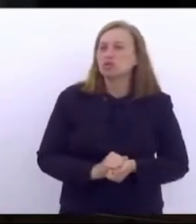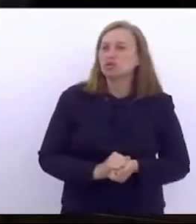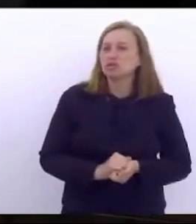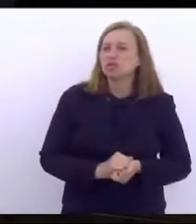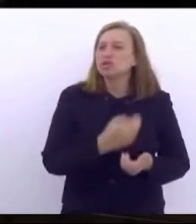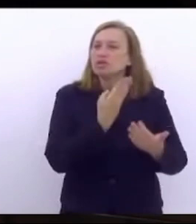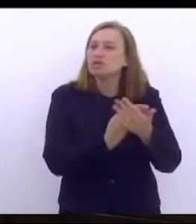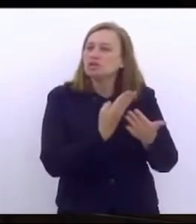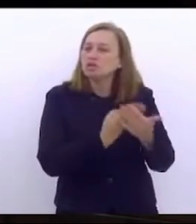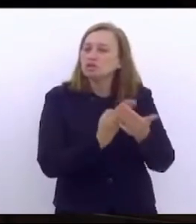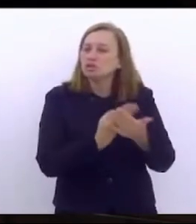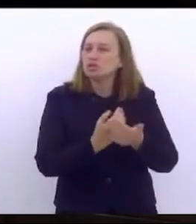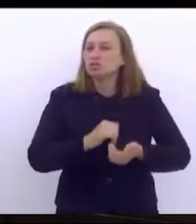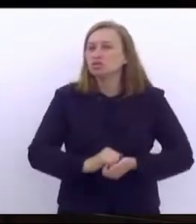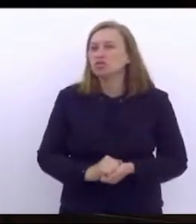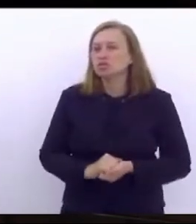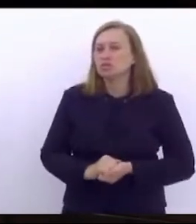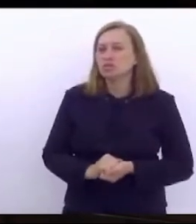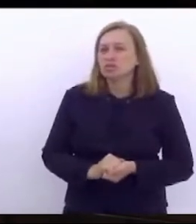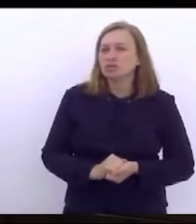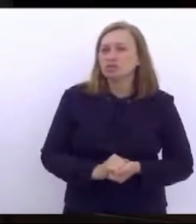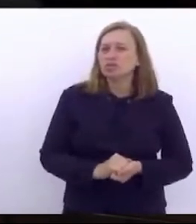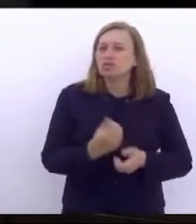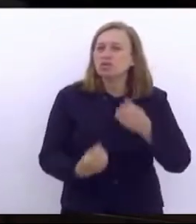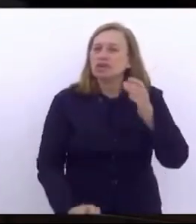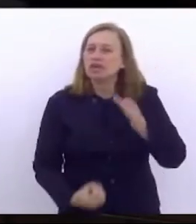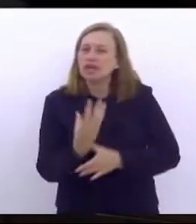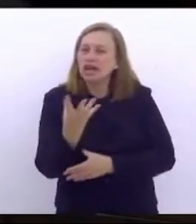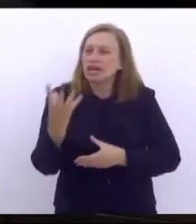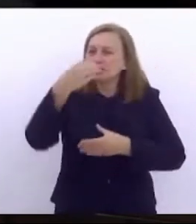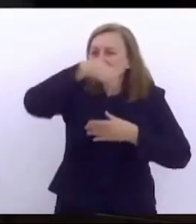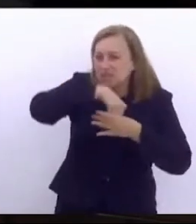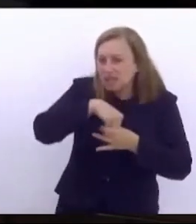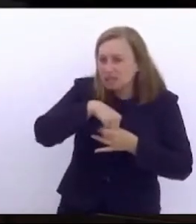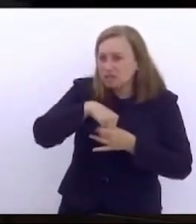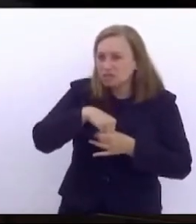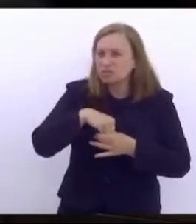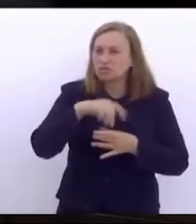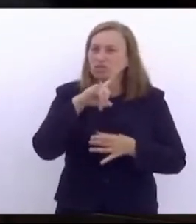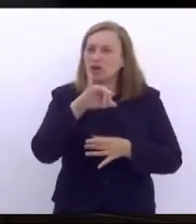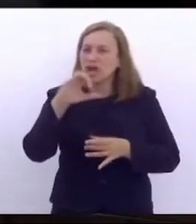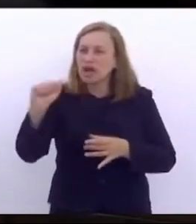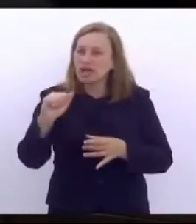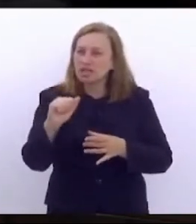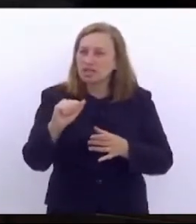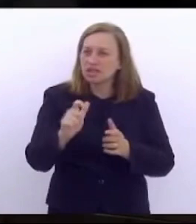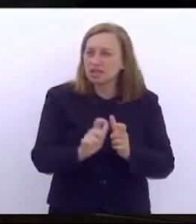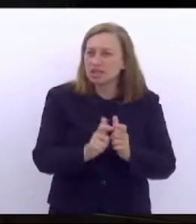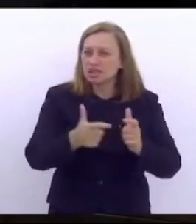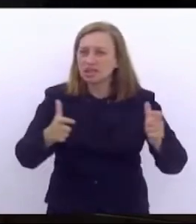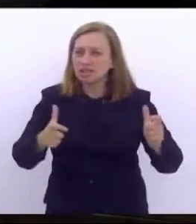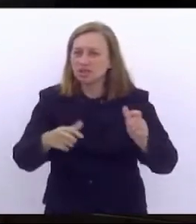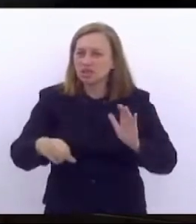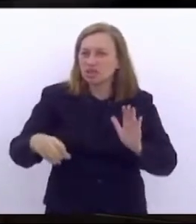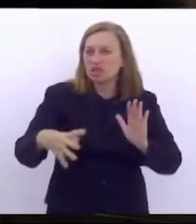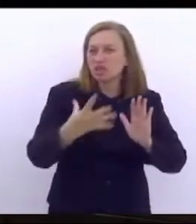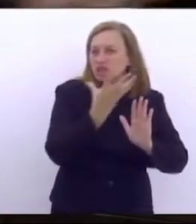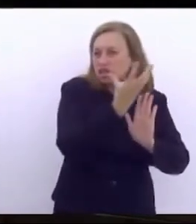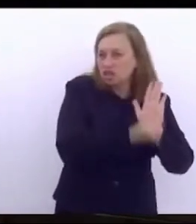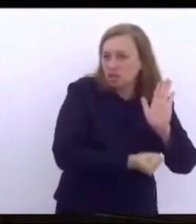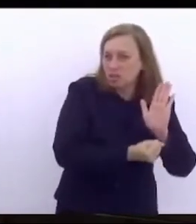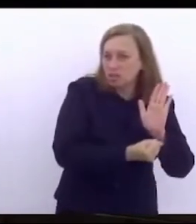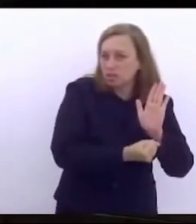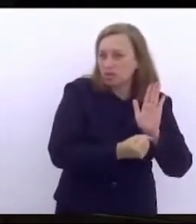citar, o Instituto Guttmacher, ele foi fundado dentro da maior clínica de abortos do mundo, como se fosse o Instituto Coca-Cola, né, fundado